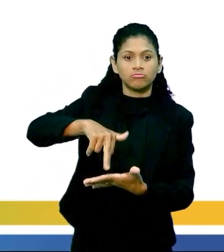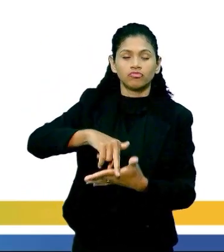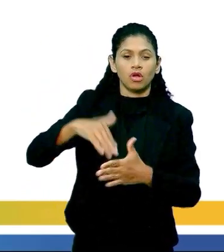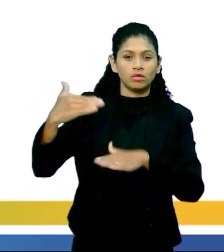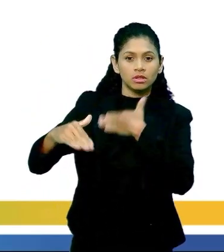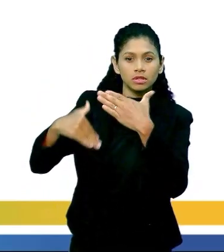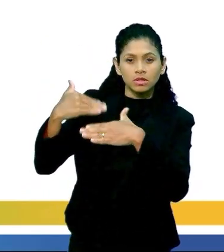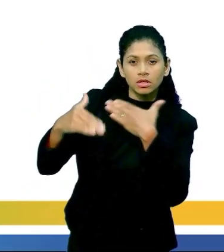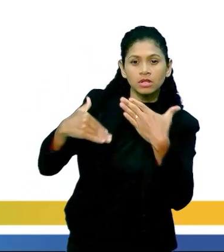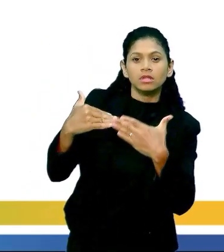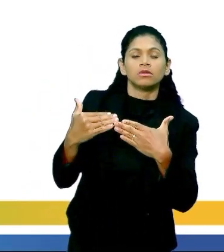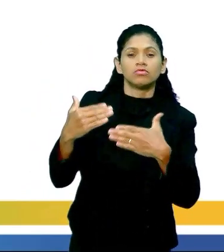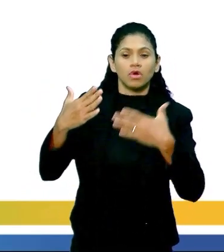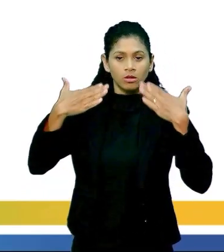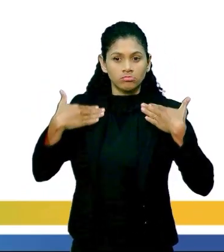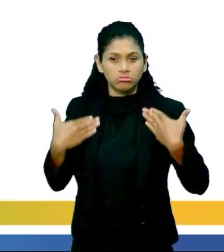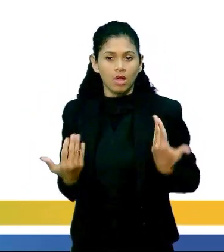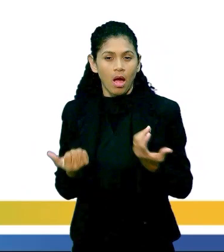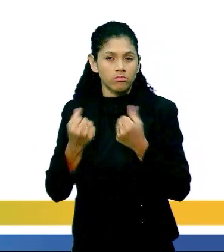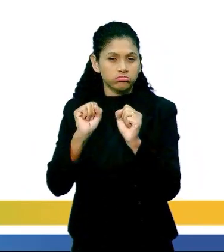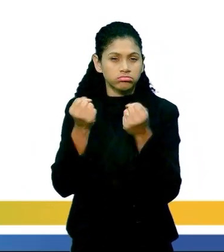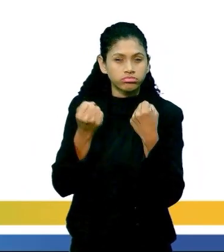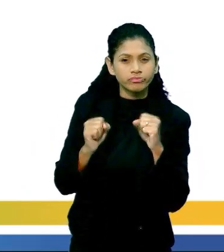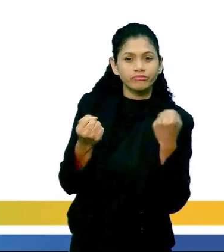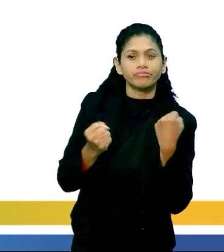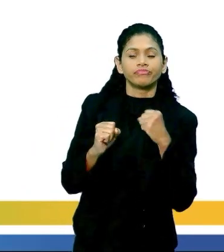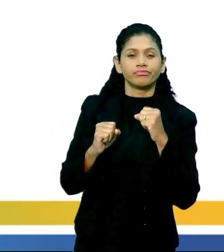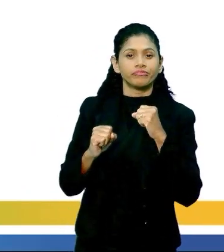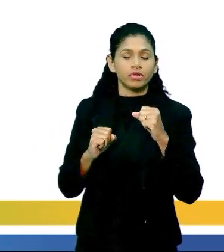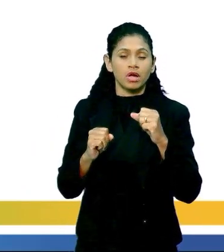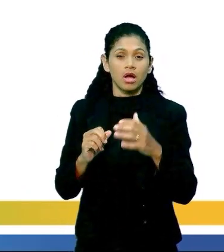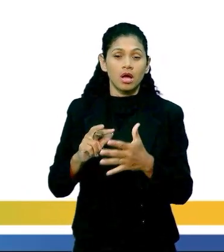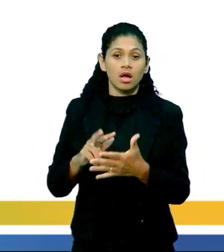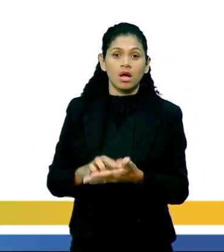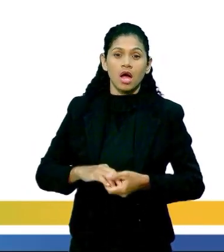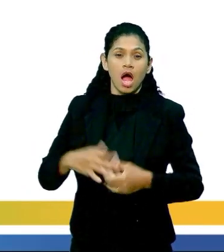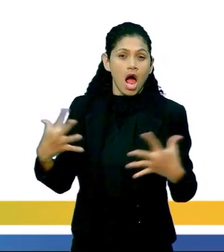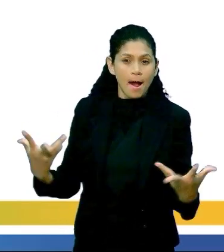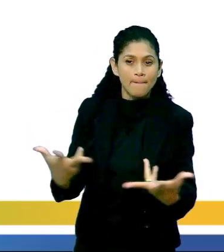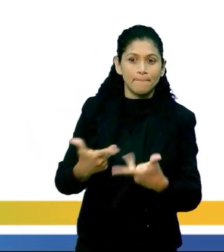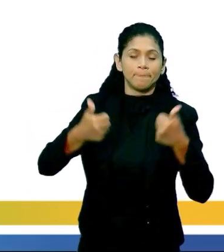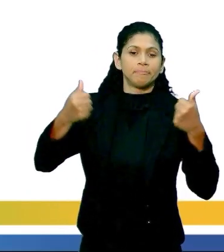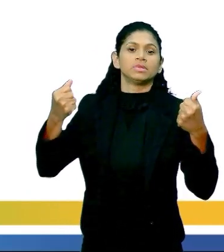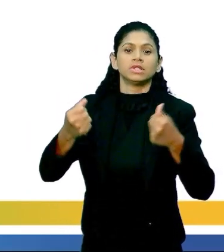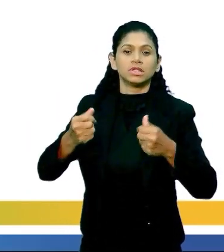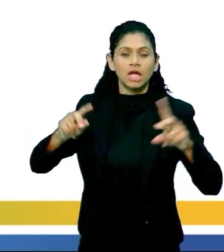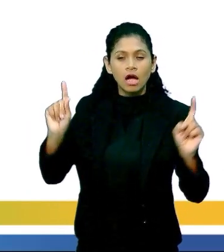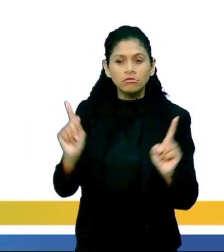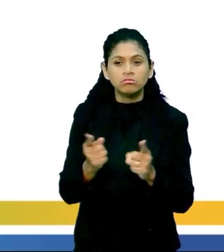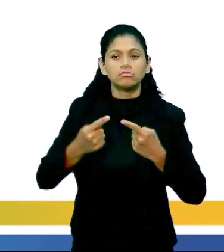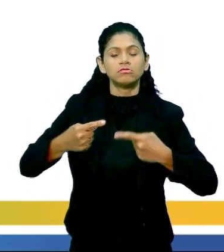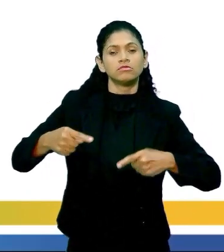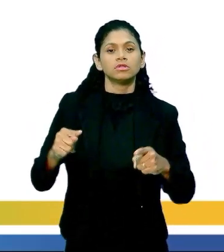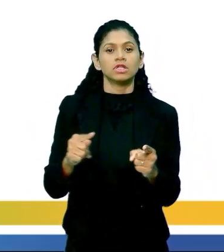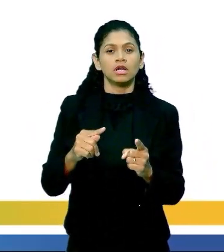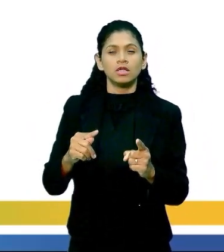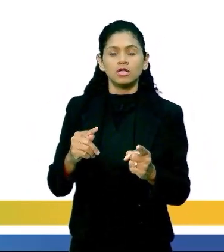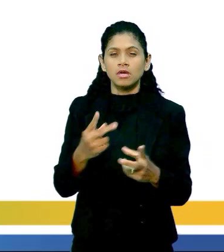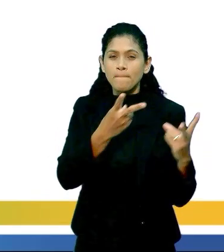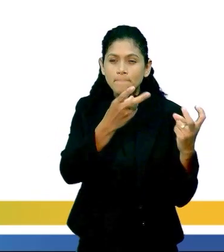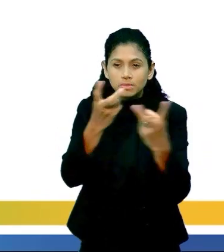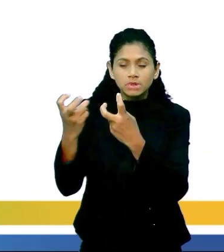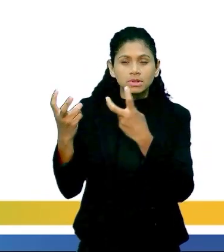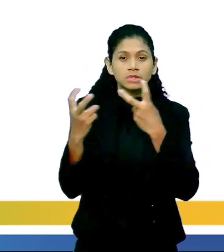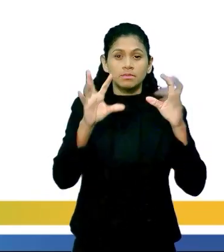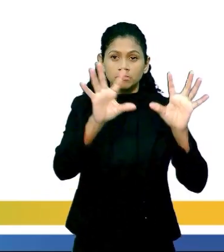percepção espacial, fortalece a musculatura. Além disso, melhora a autoestima, as relações psicológicas, aumenta a motivação, reduz